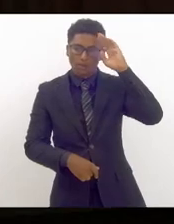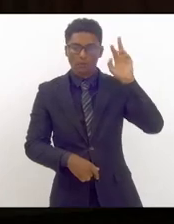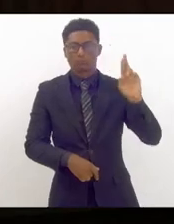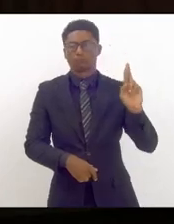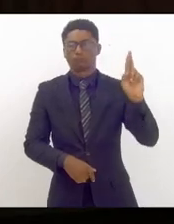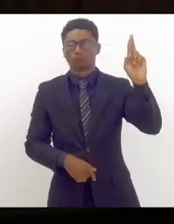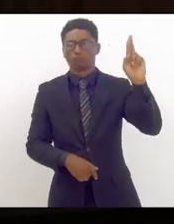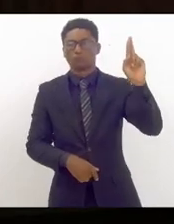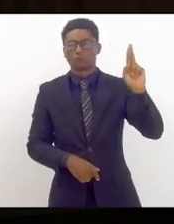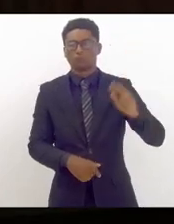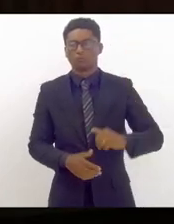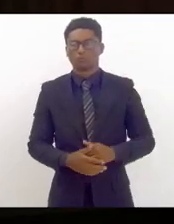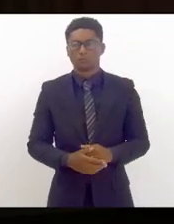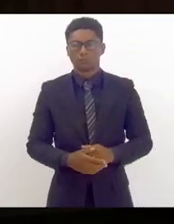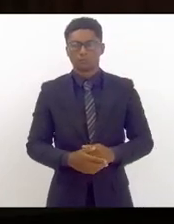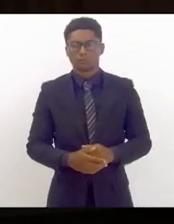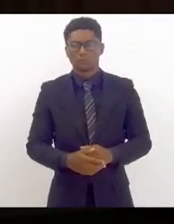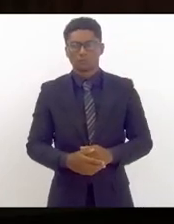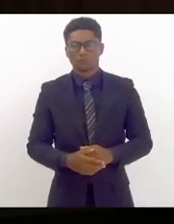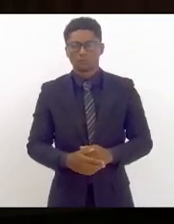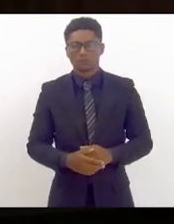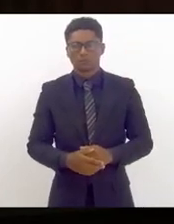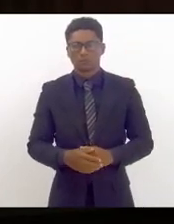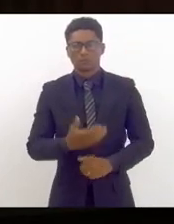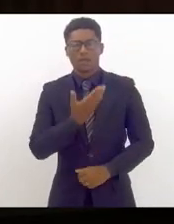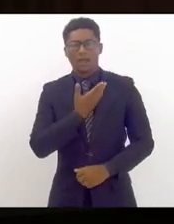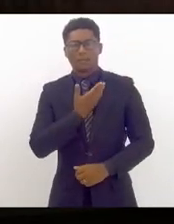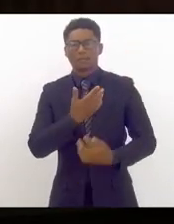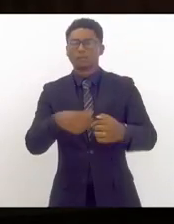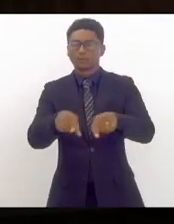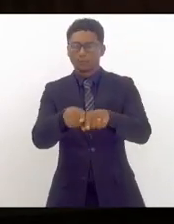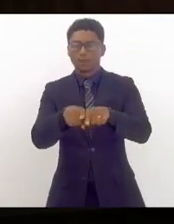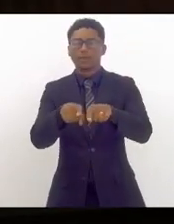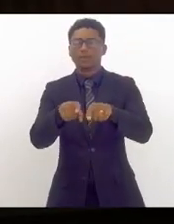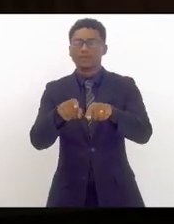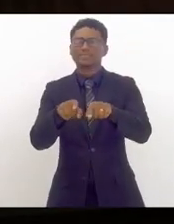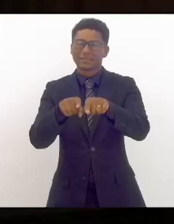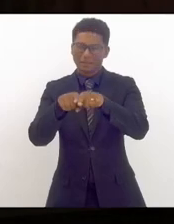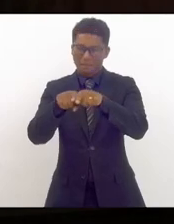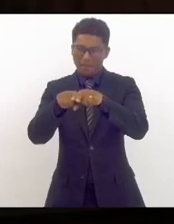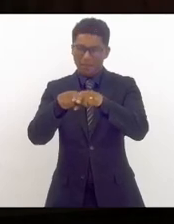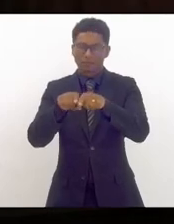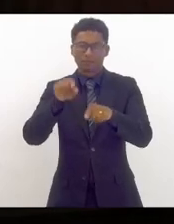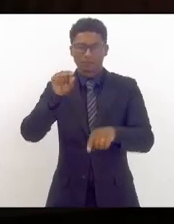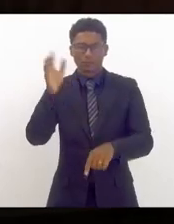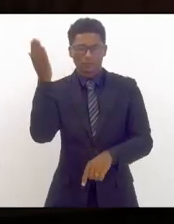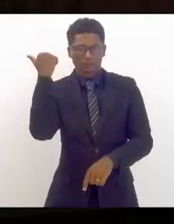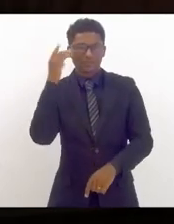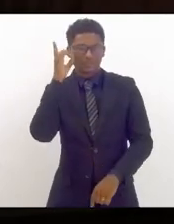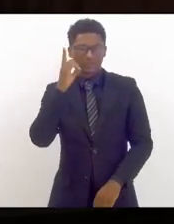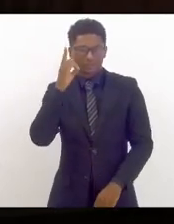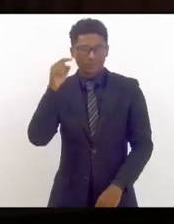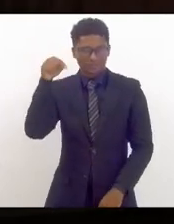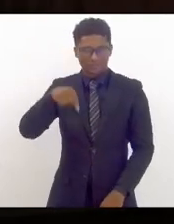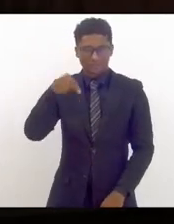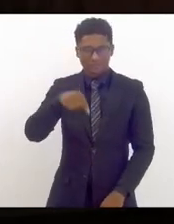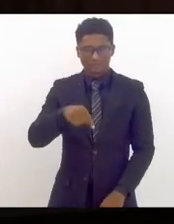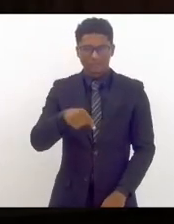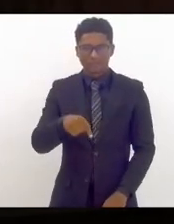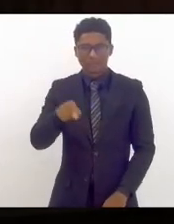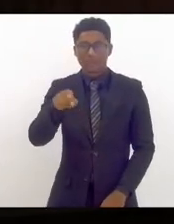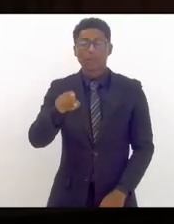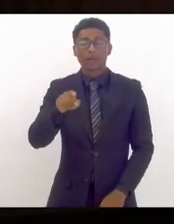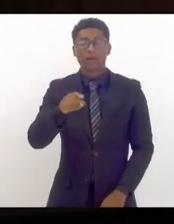militar do Leste, meu amigo, meu irmão, até pouco tempo deputado nessa casa, e